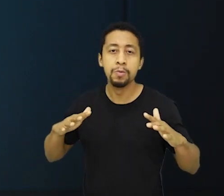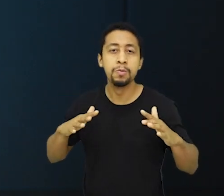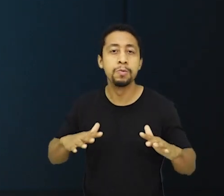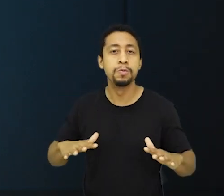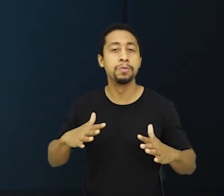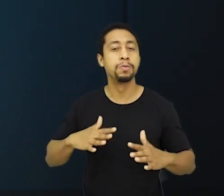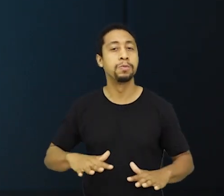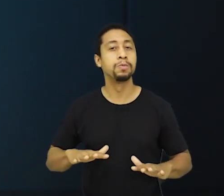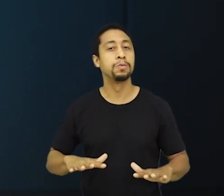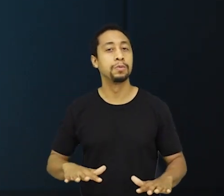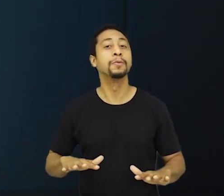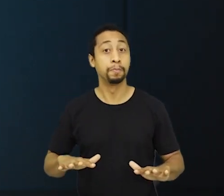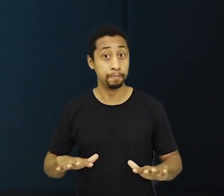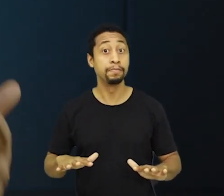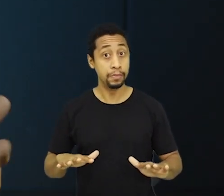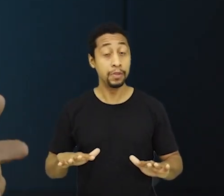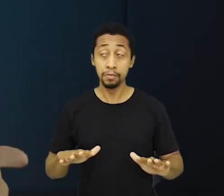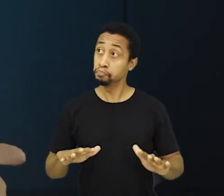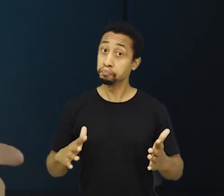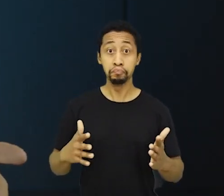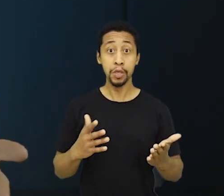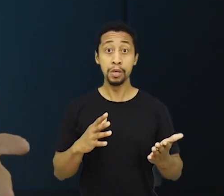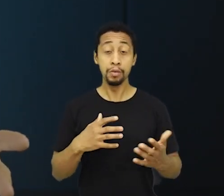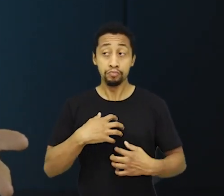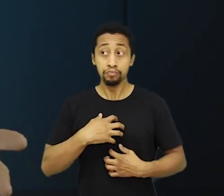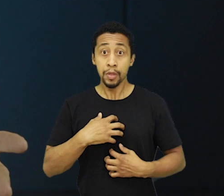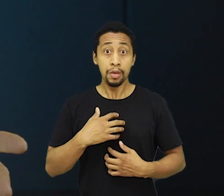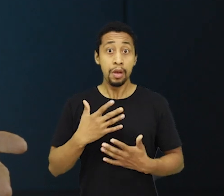E parece, então, que ela significou uma conquista